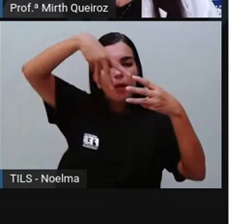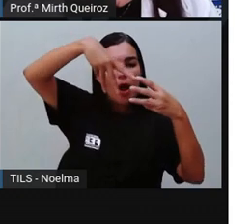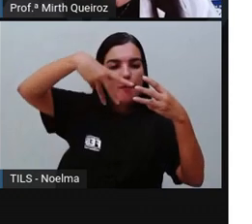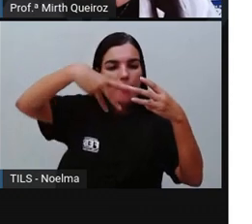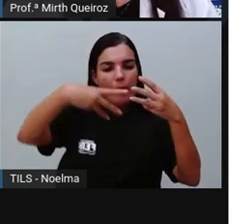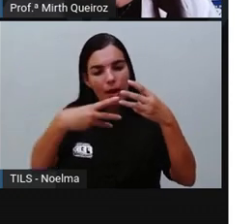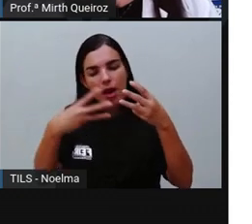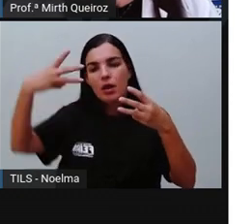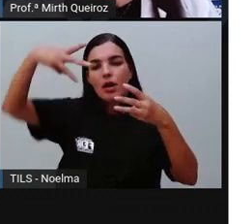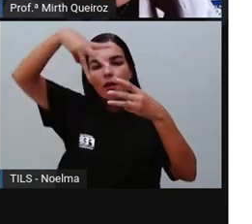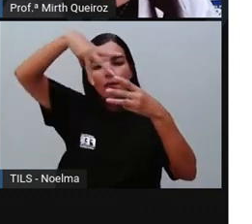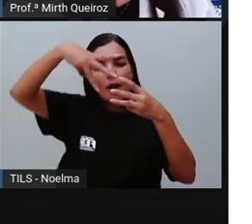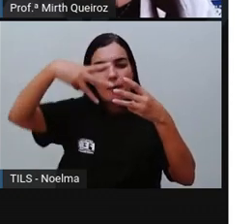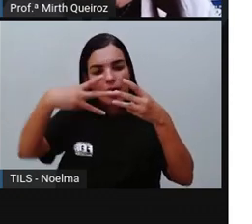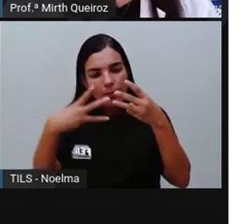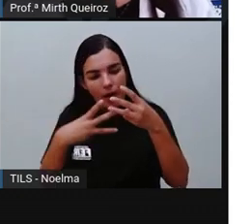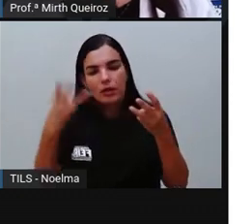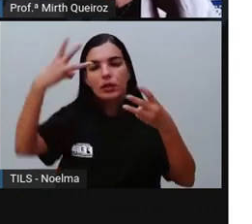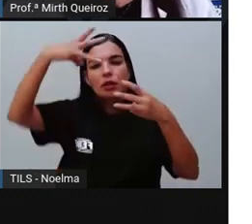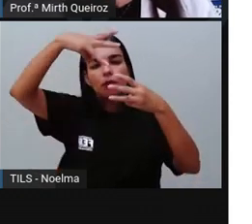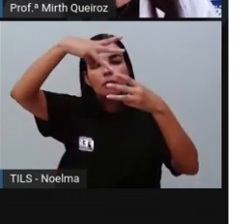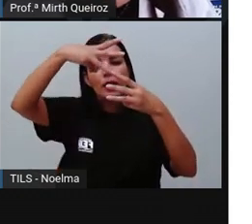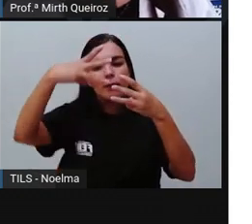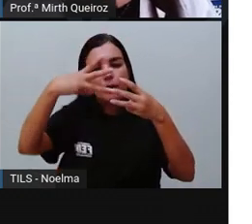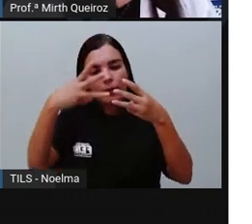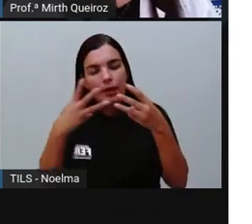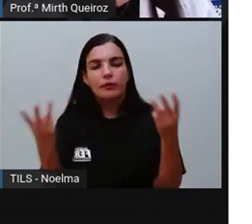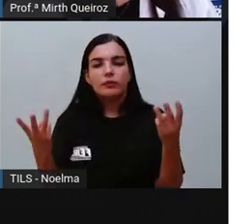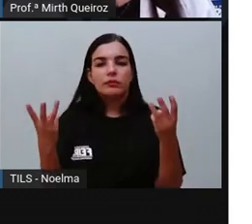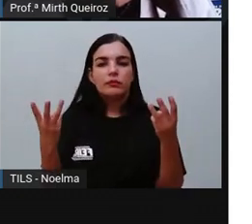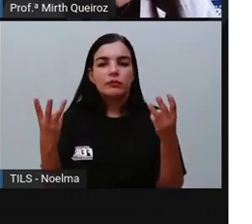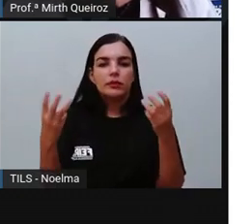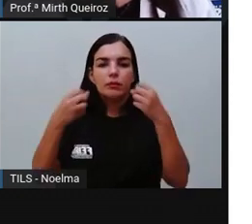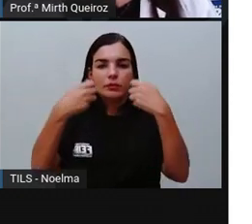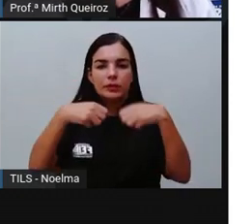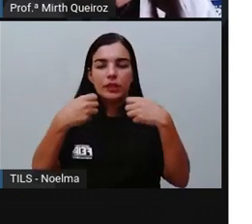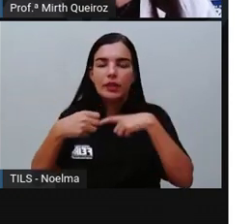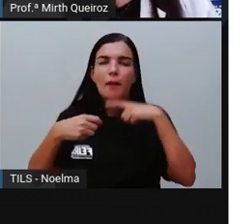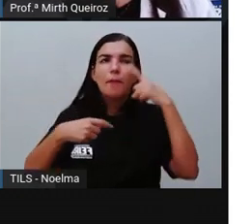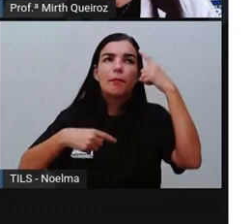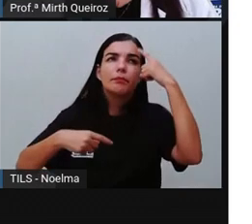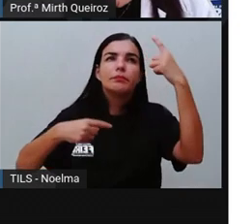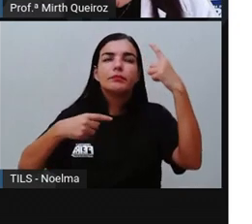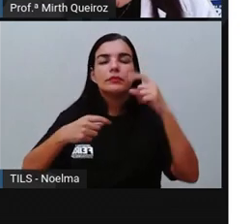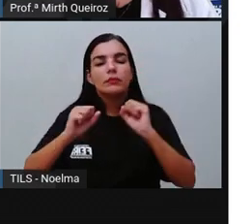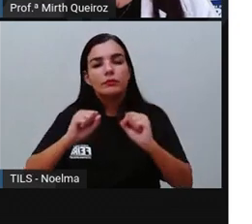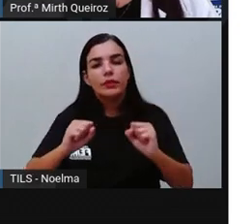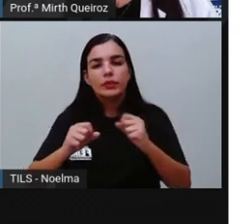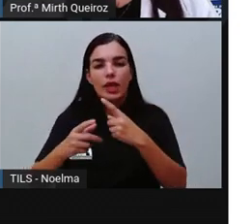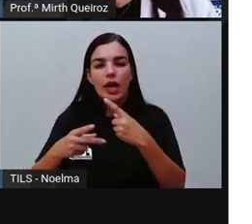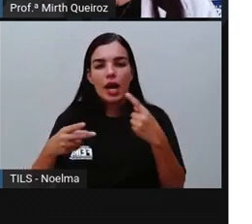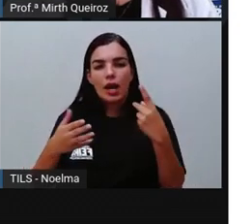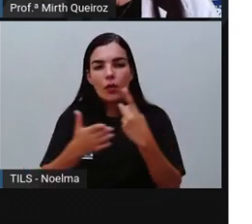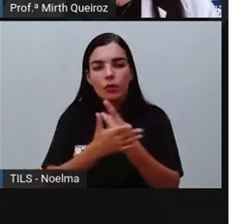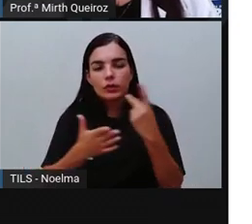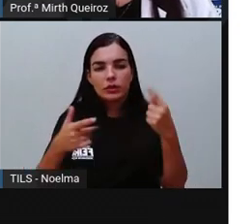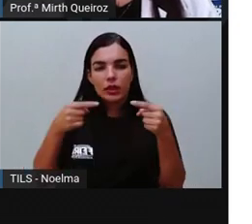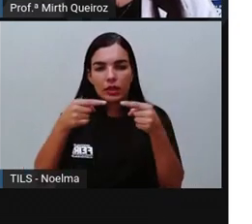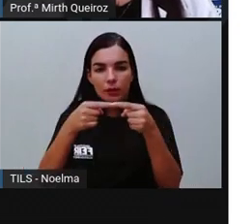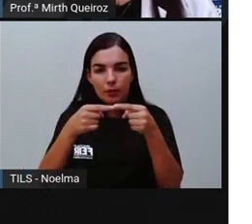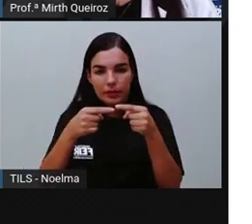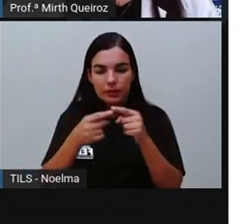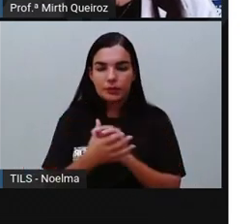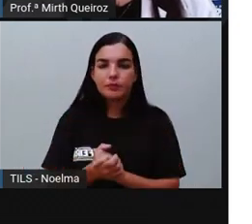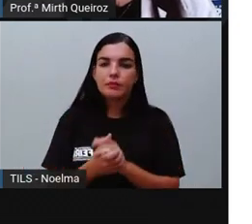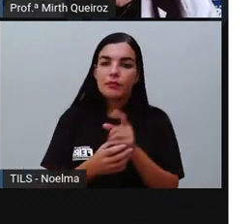o esquema de combinações, apontando aí as possíveis combinações que podem ser feitas. Essa